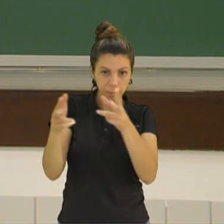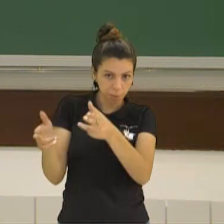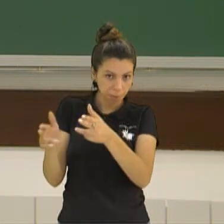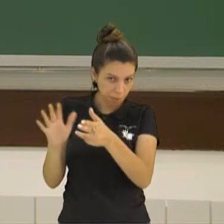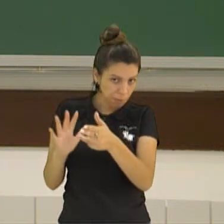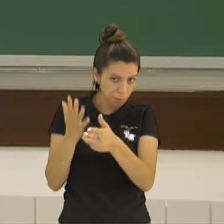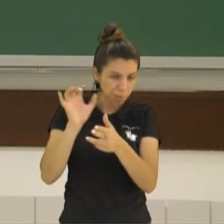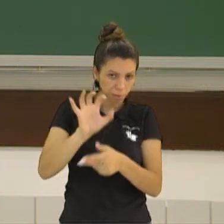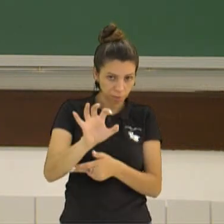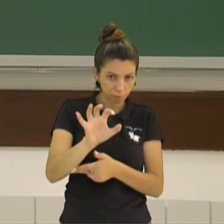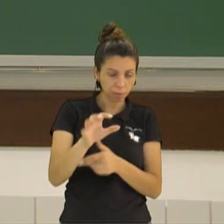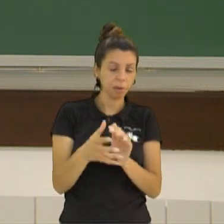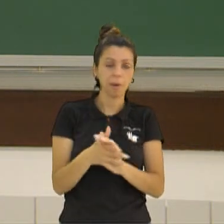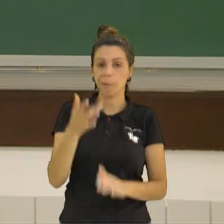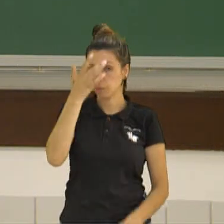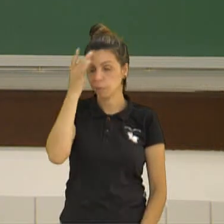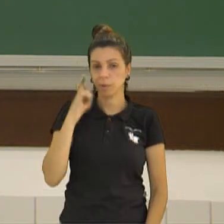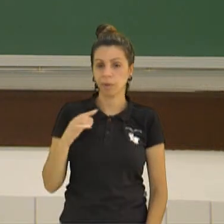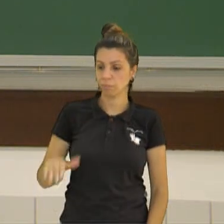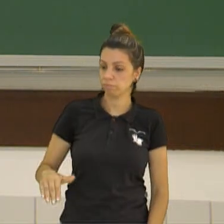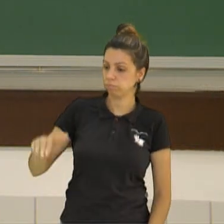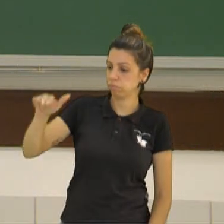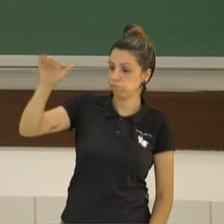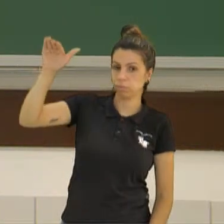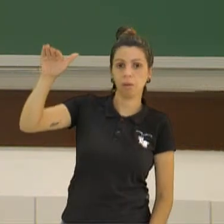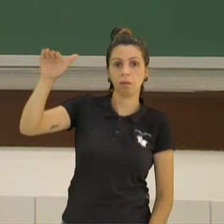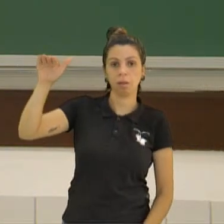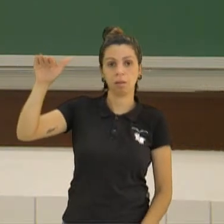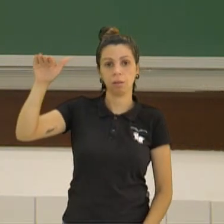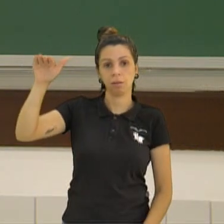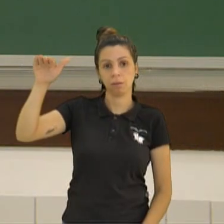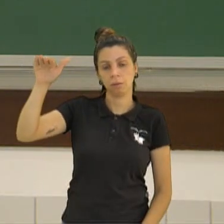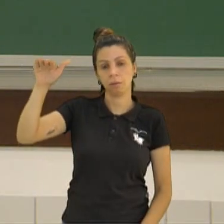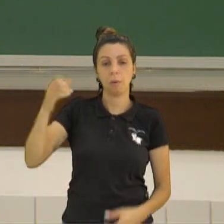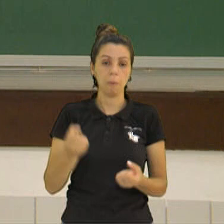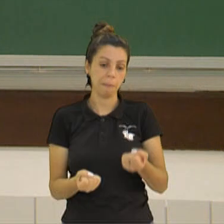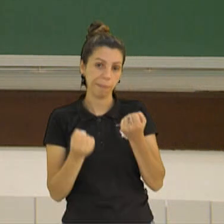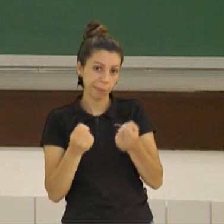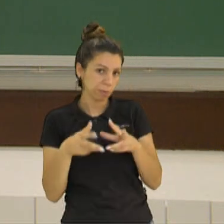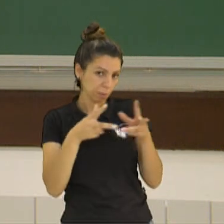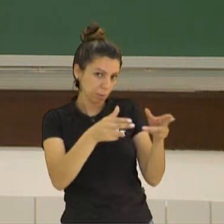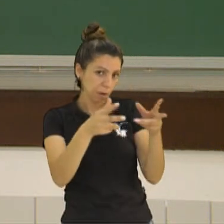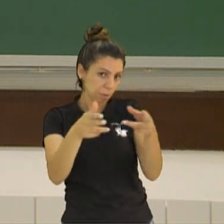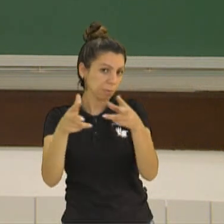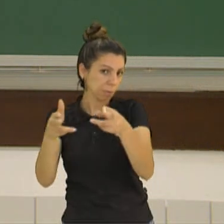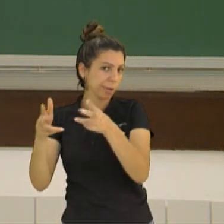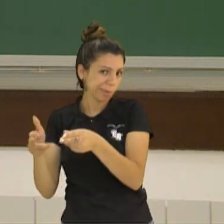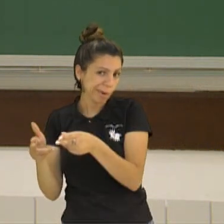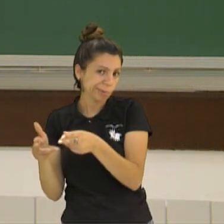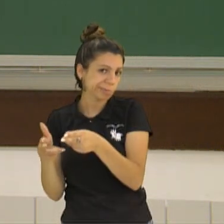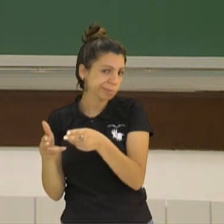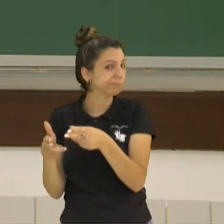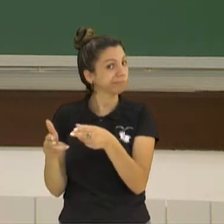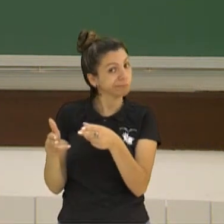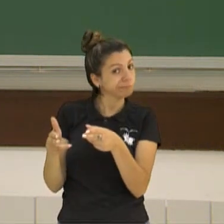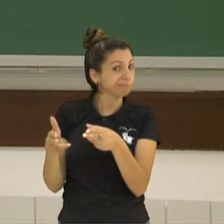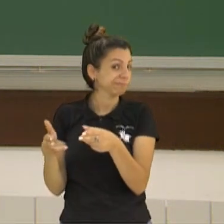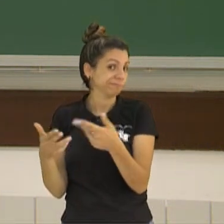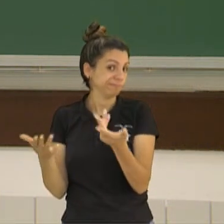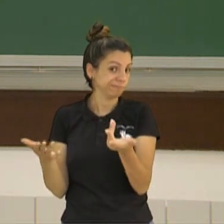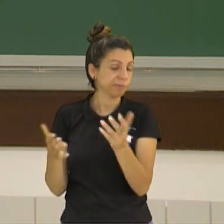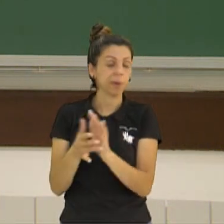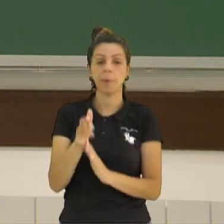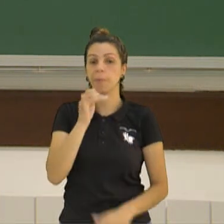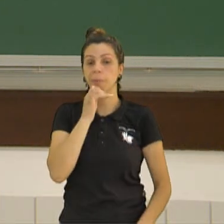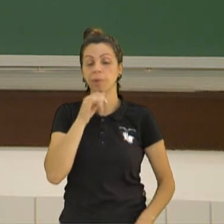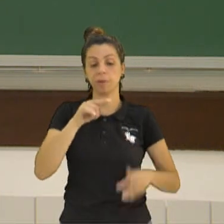que todas as pessoas que têm a mesma massa, elas têm a mesma altura? Ou será que todas as pessoas que têm a mesma altura, elas têm a mesma massa? Será